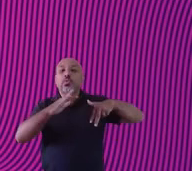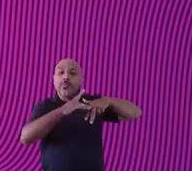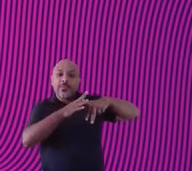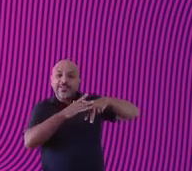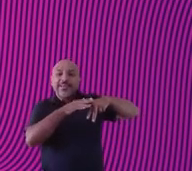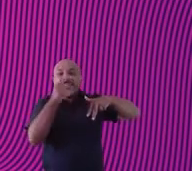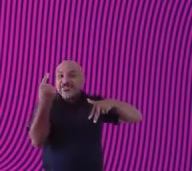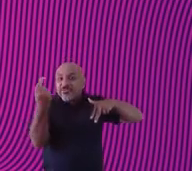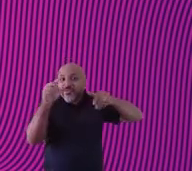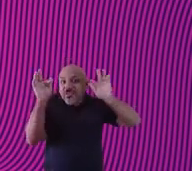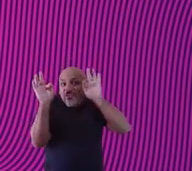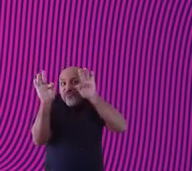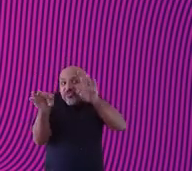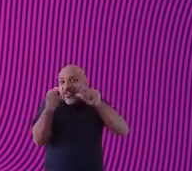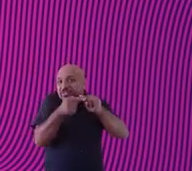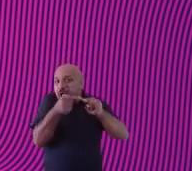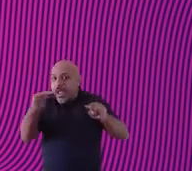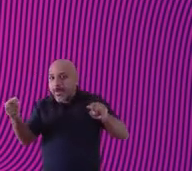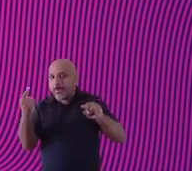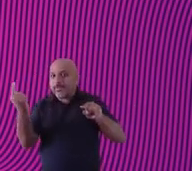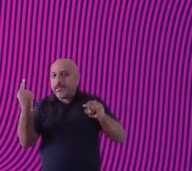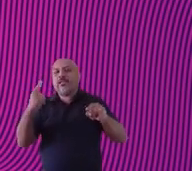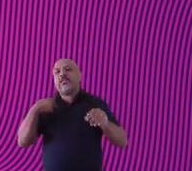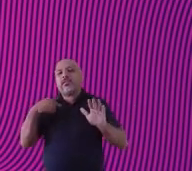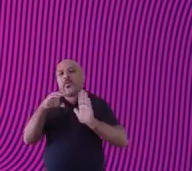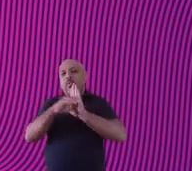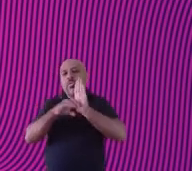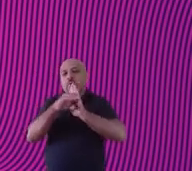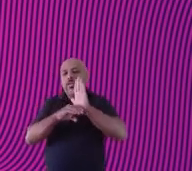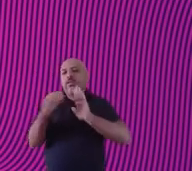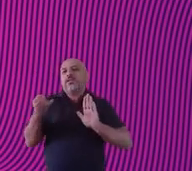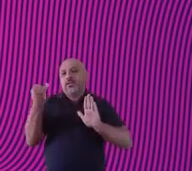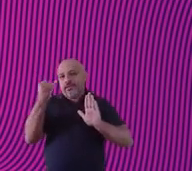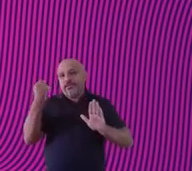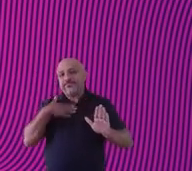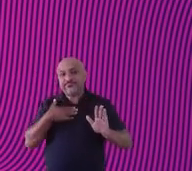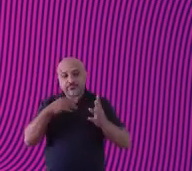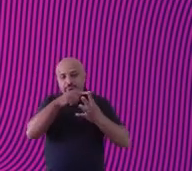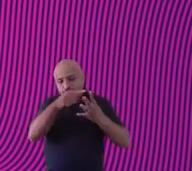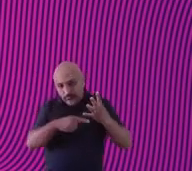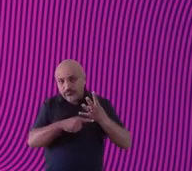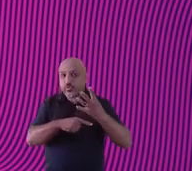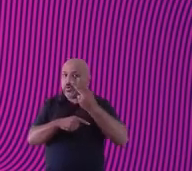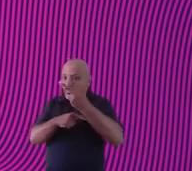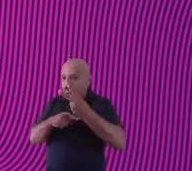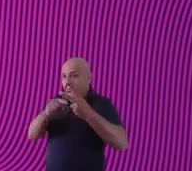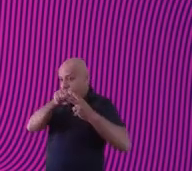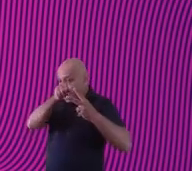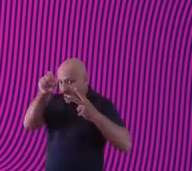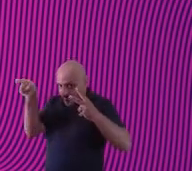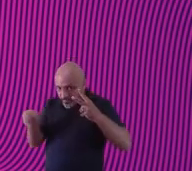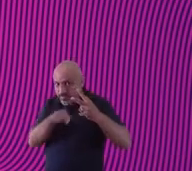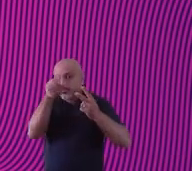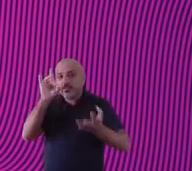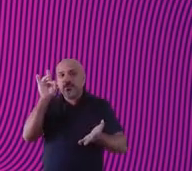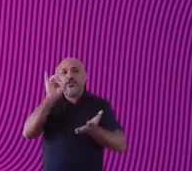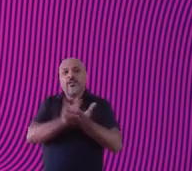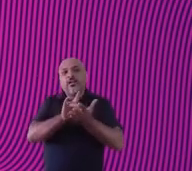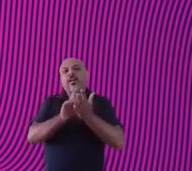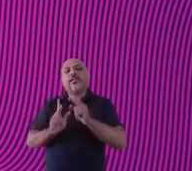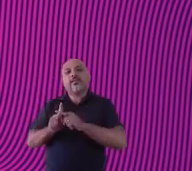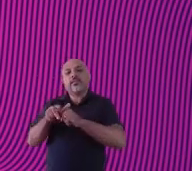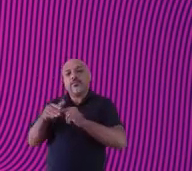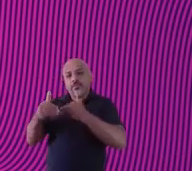primeira linha Então esse é um conceito importante para mim também então Quatro círculos nas partes 25 se consolida e entra na